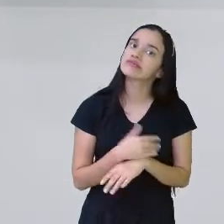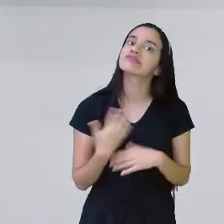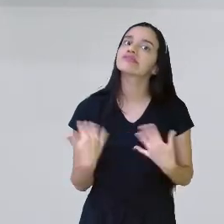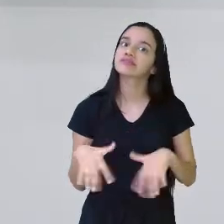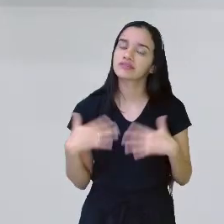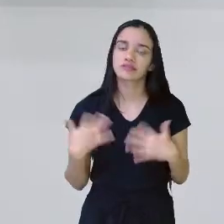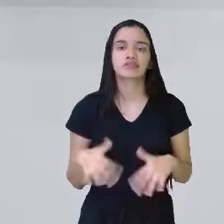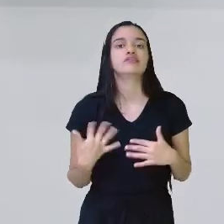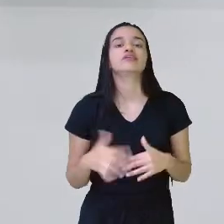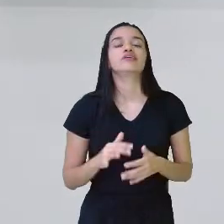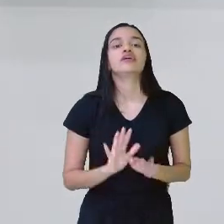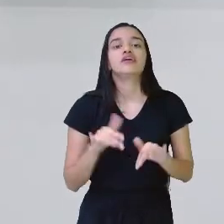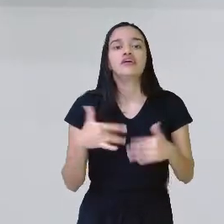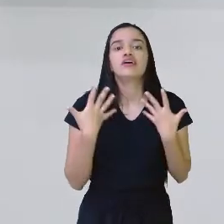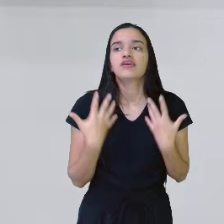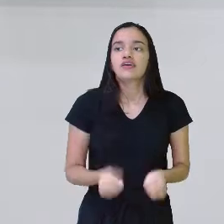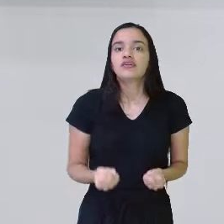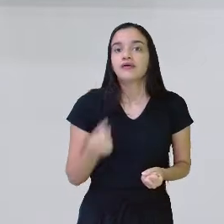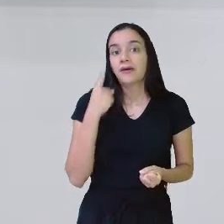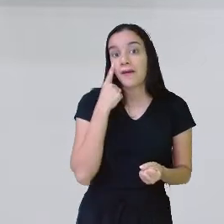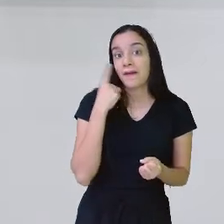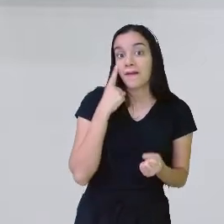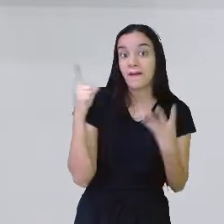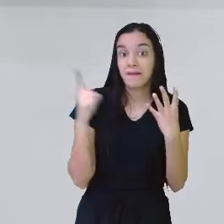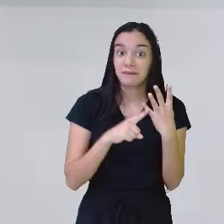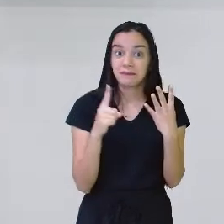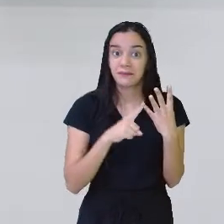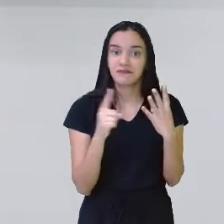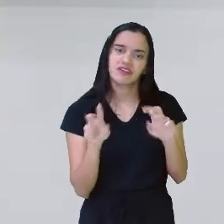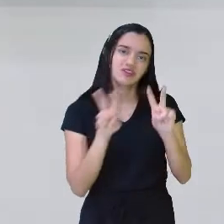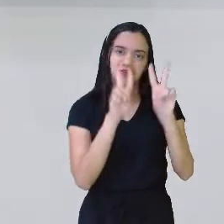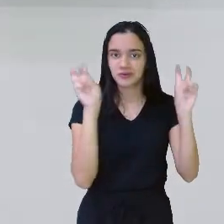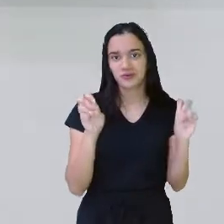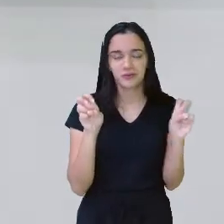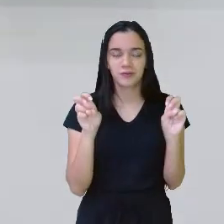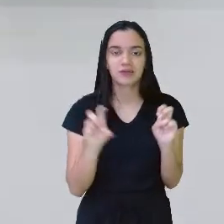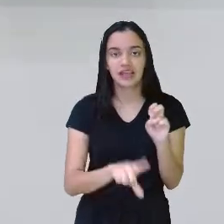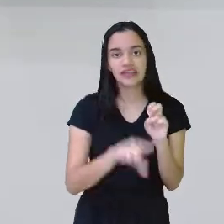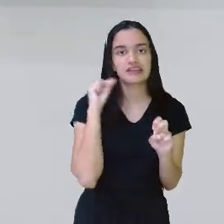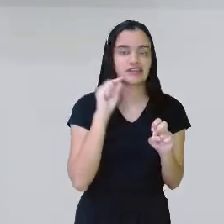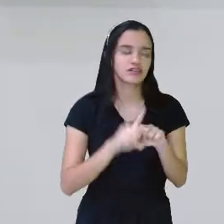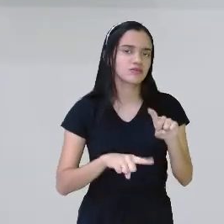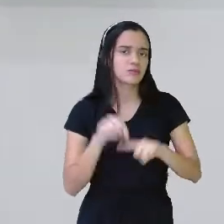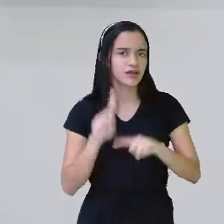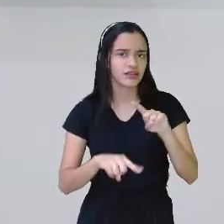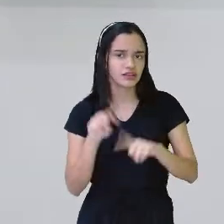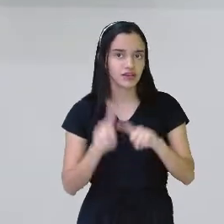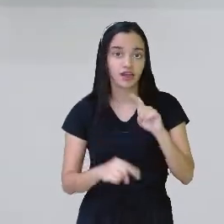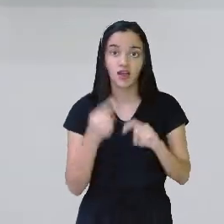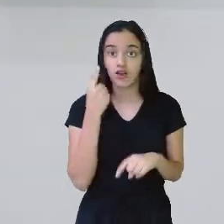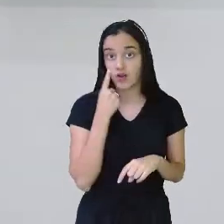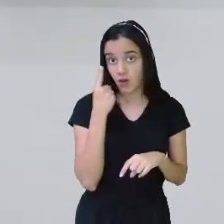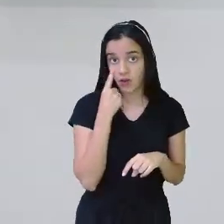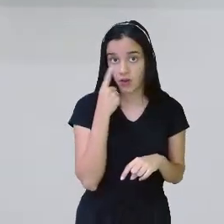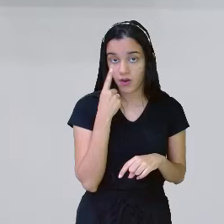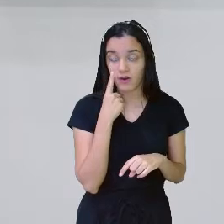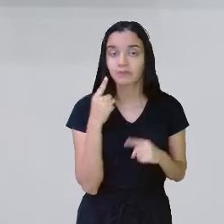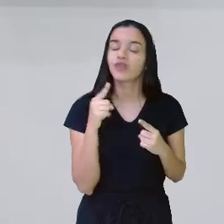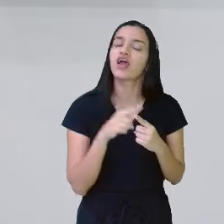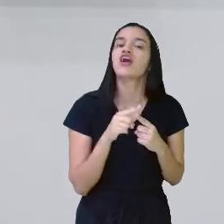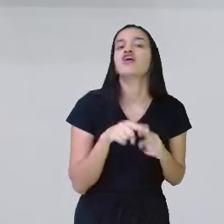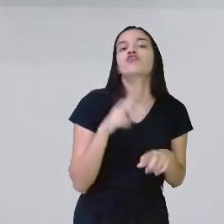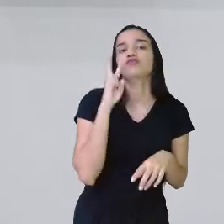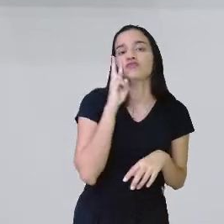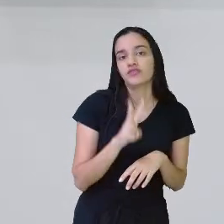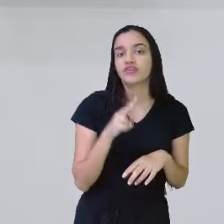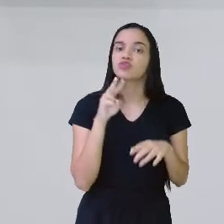Muita coisa, né? Vamos para o quarto tópico, que é a seleção de material. Então, depois, veja, você já viu o tema, você